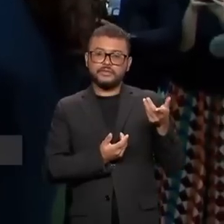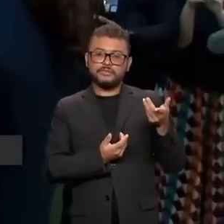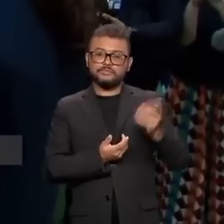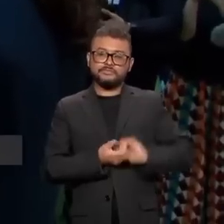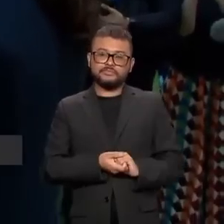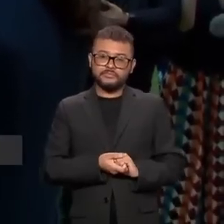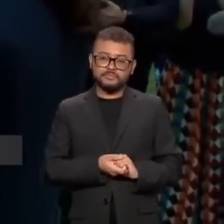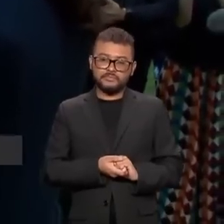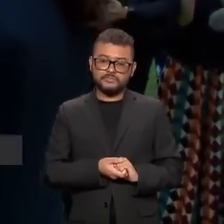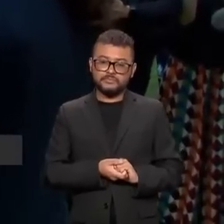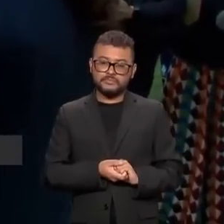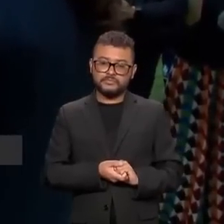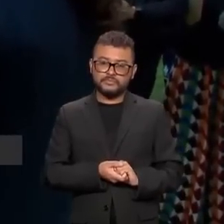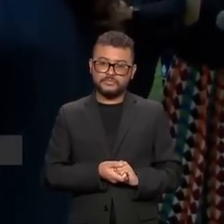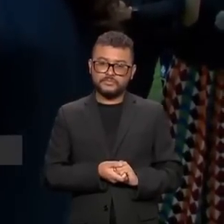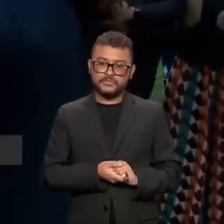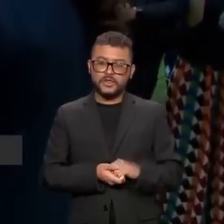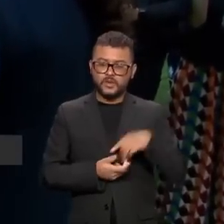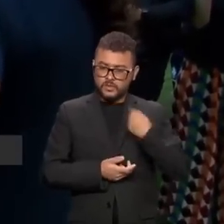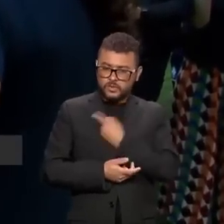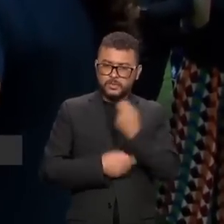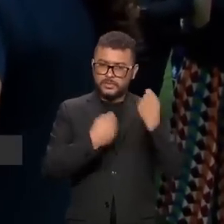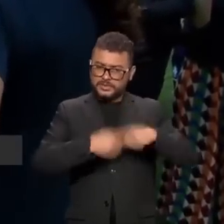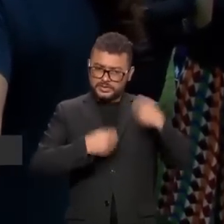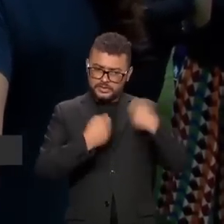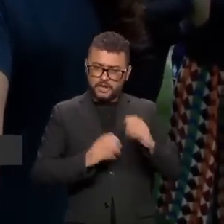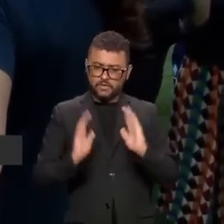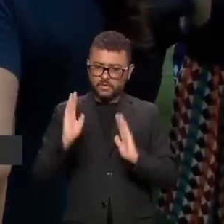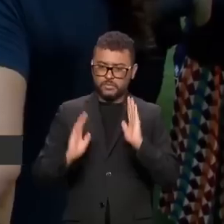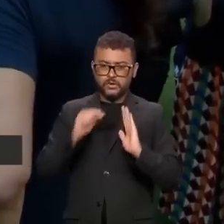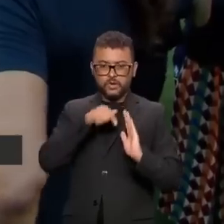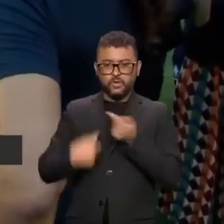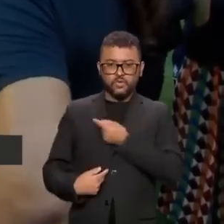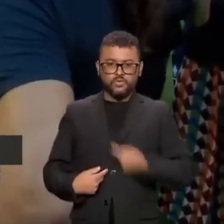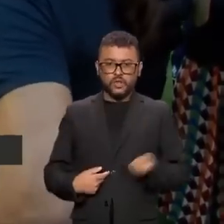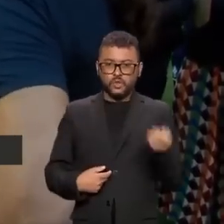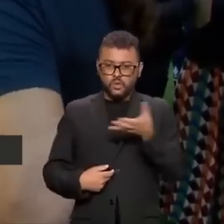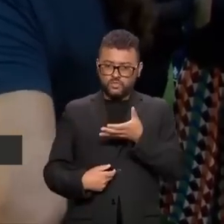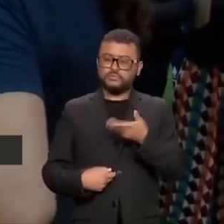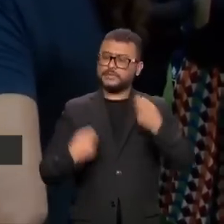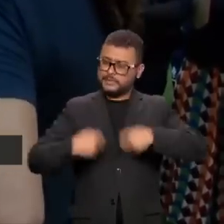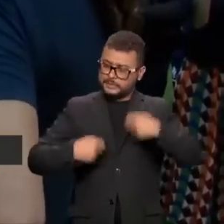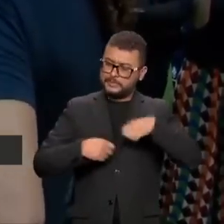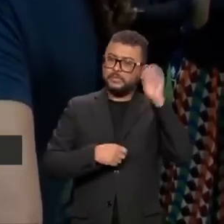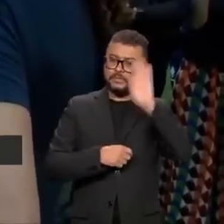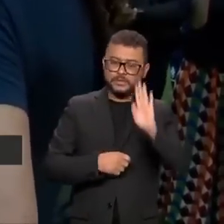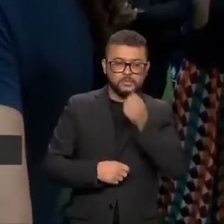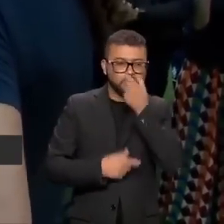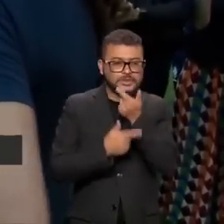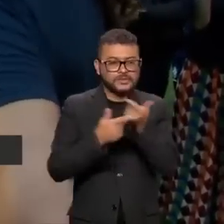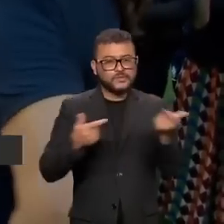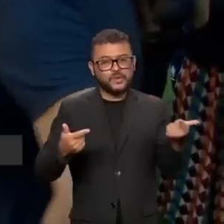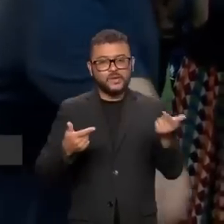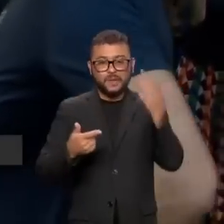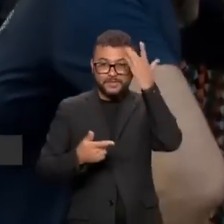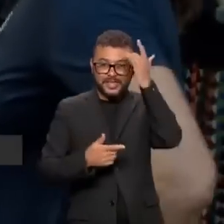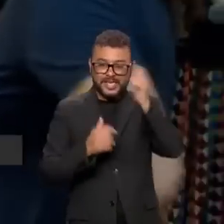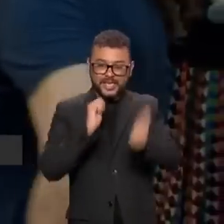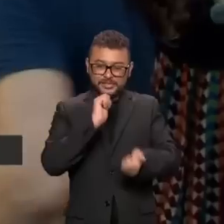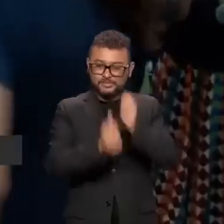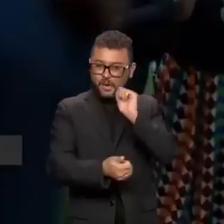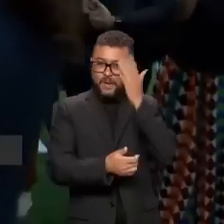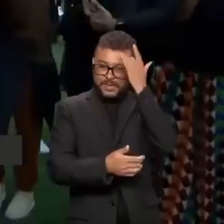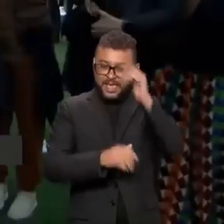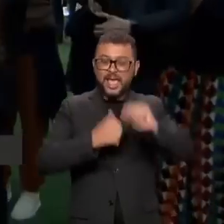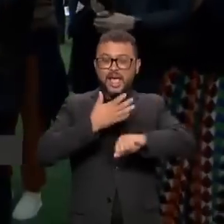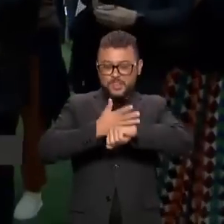que acho que a gente precisava nesse momento do Brasil. Então, boa sorte para vocês, bom jogo amanhã, bom